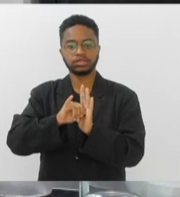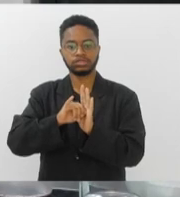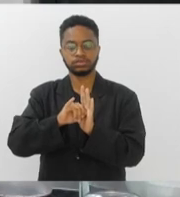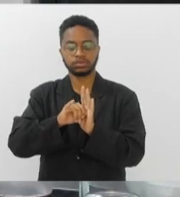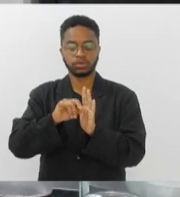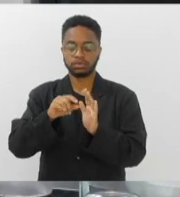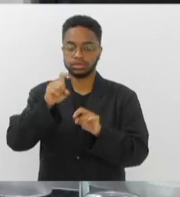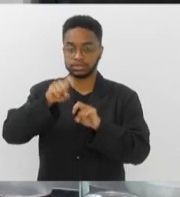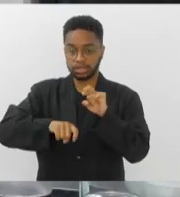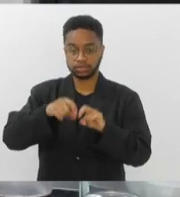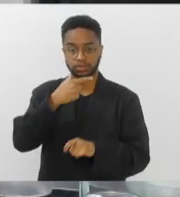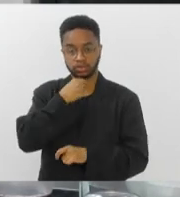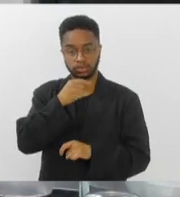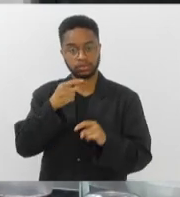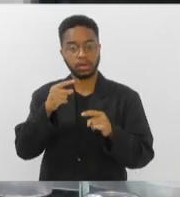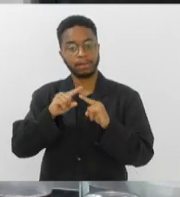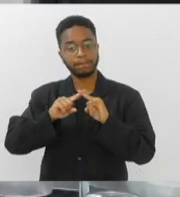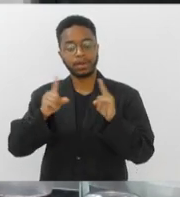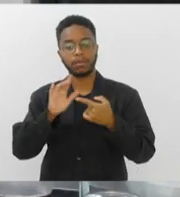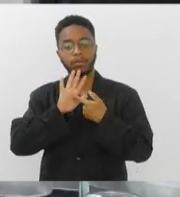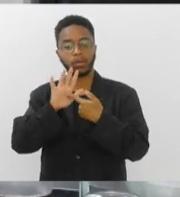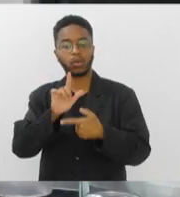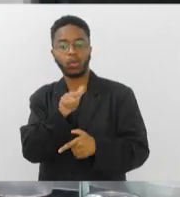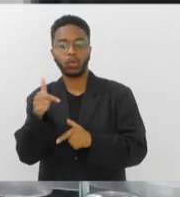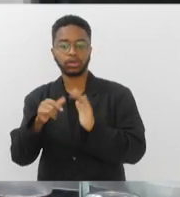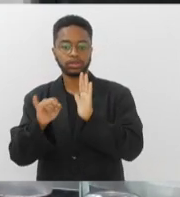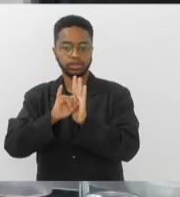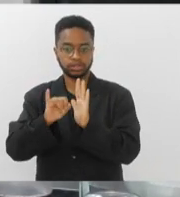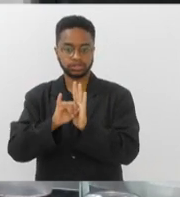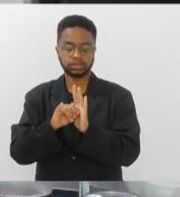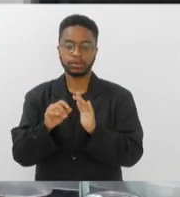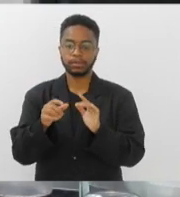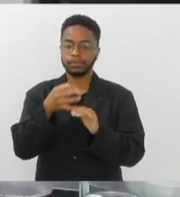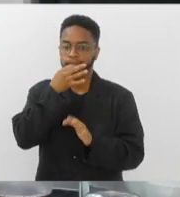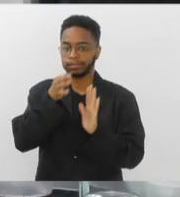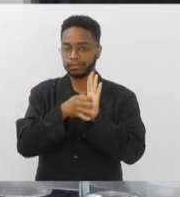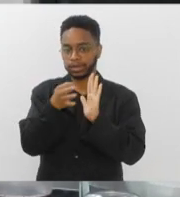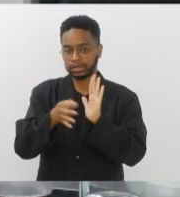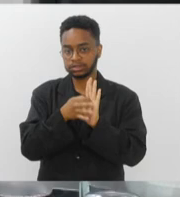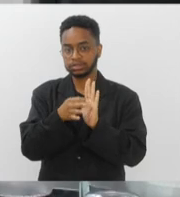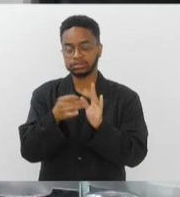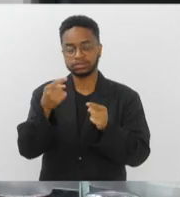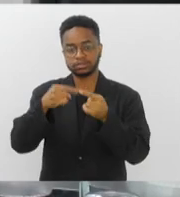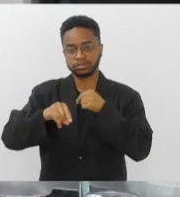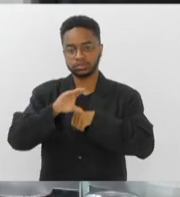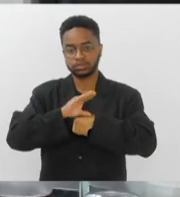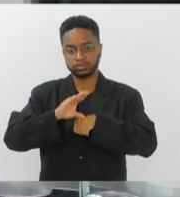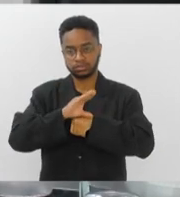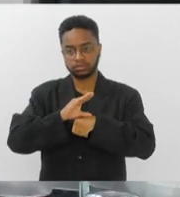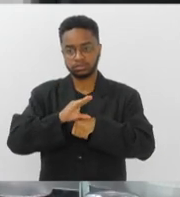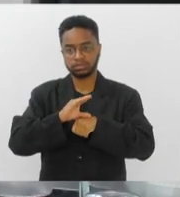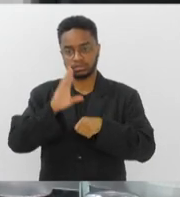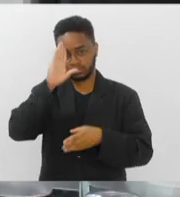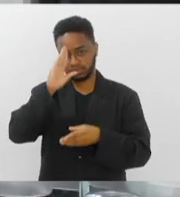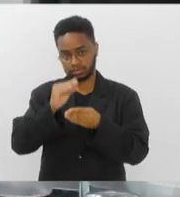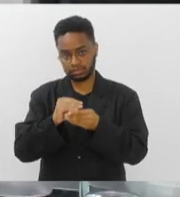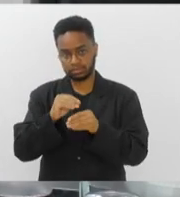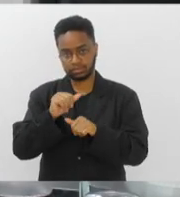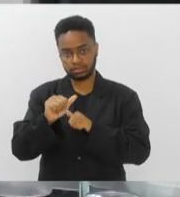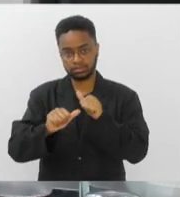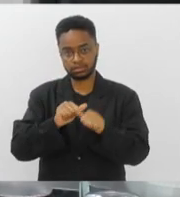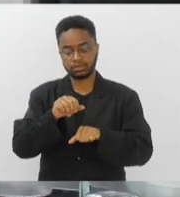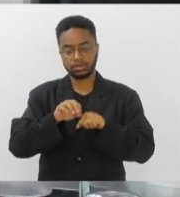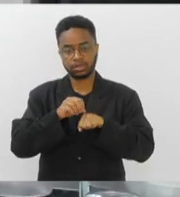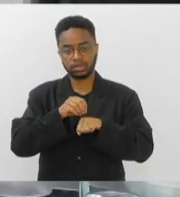menciona. Parecer do deputado Guilherme Dell'Aroli é pela inconstitucionalidade, concluindo pela transformação